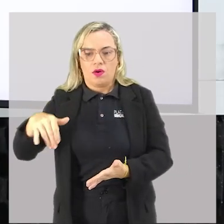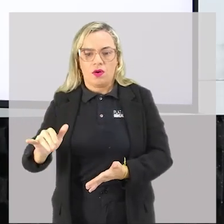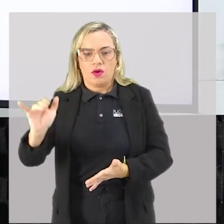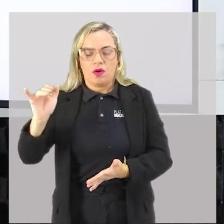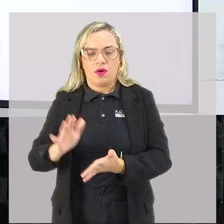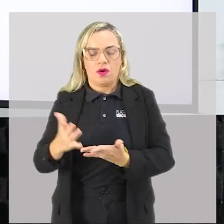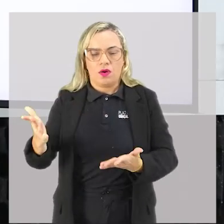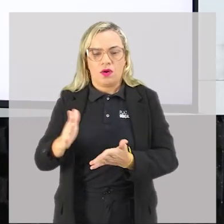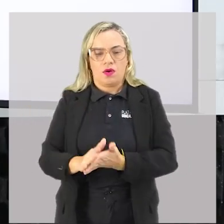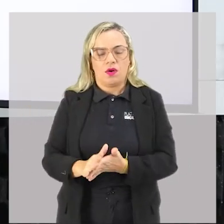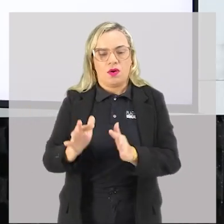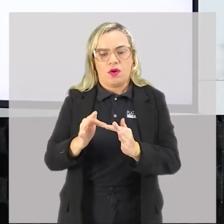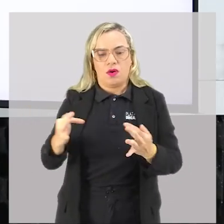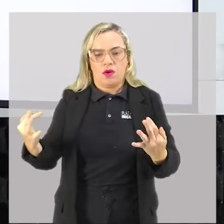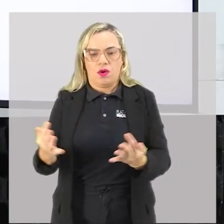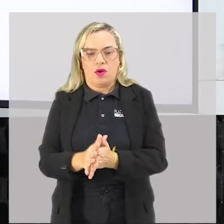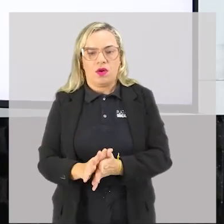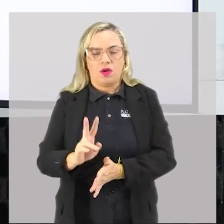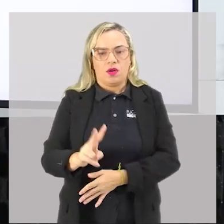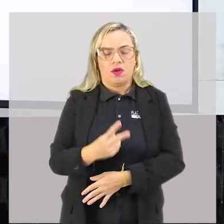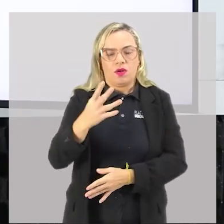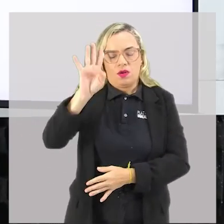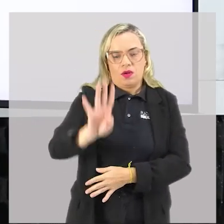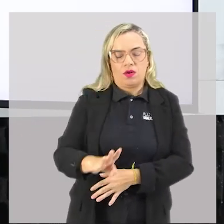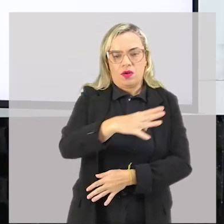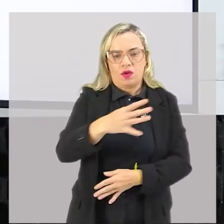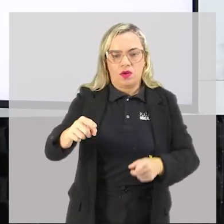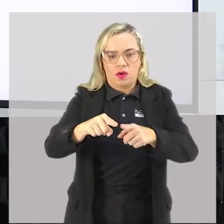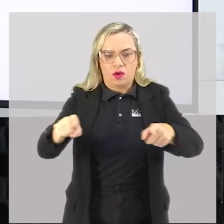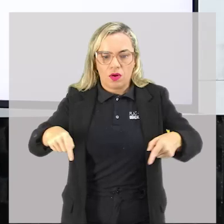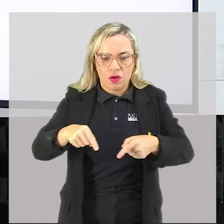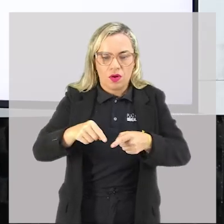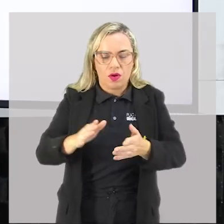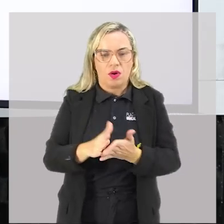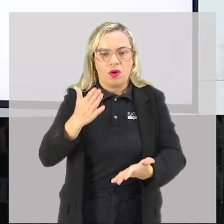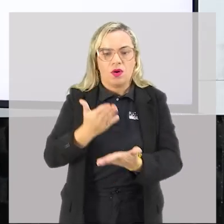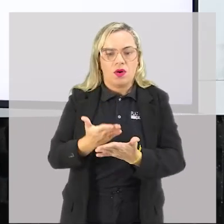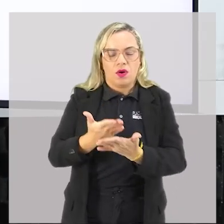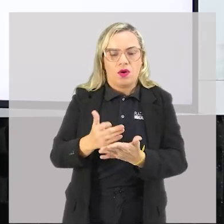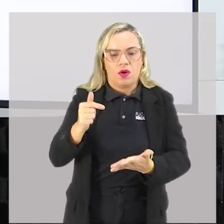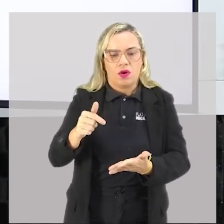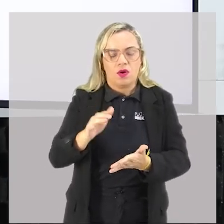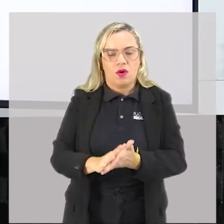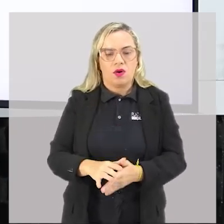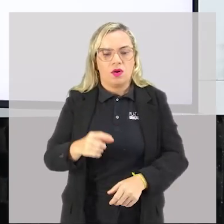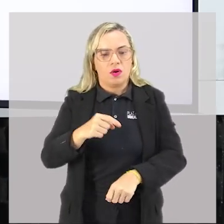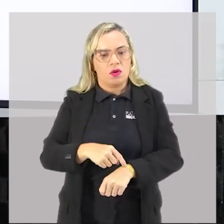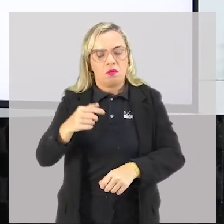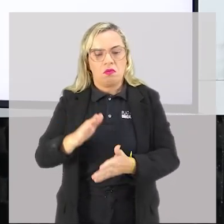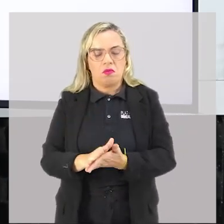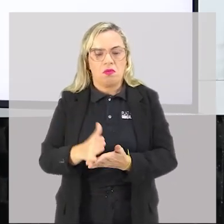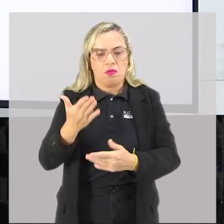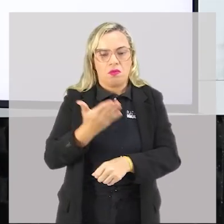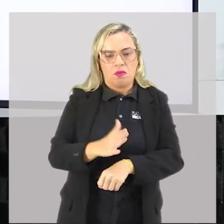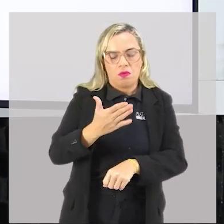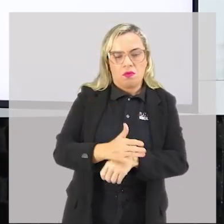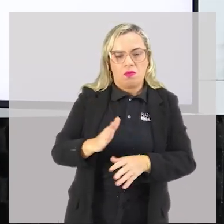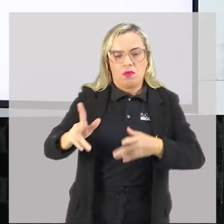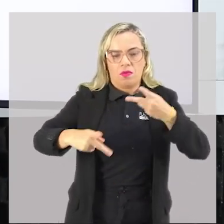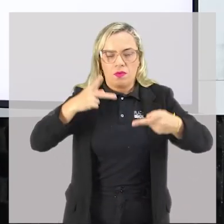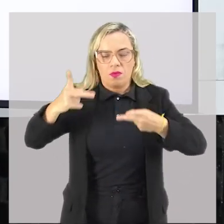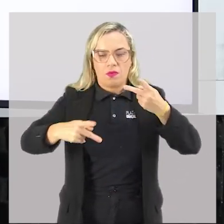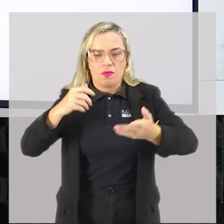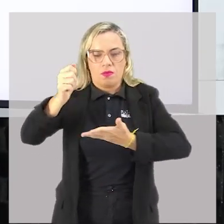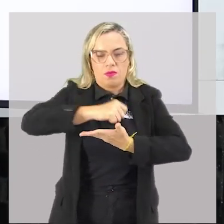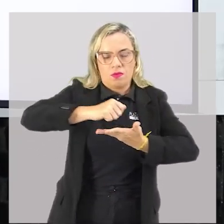que você pode fazer, inclusive, em sala de aula com seu colega, em algum momento, para praticar tanto a parte da oralidade, quanto a parte da escrita, as